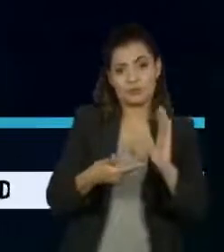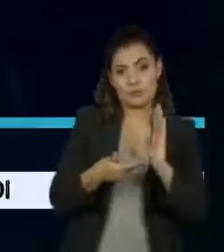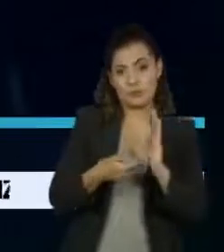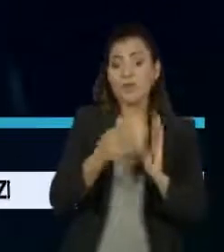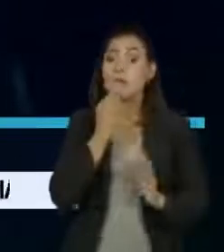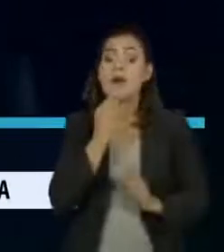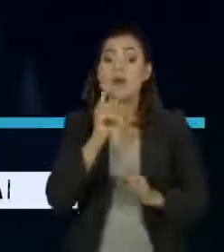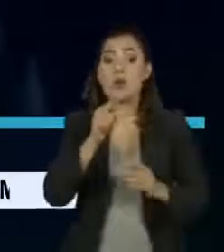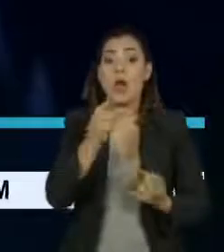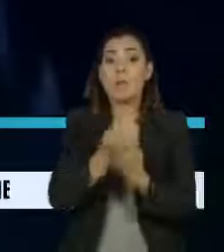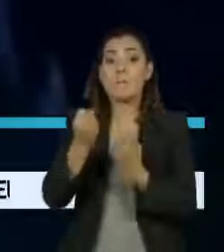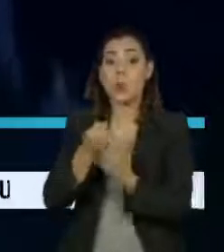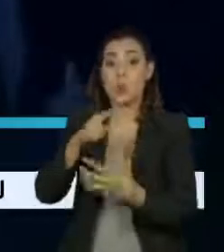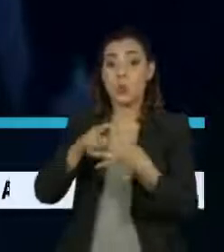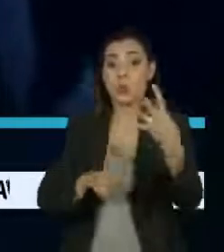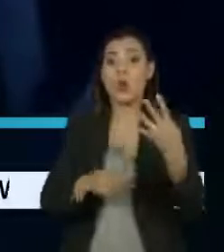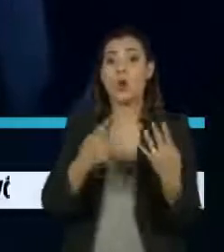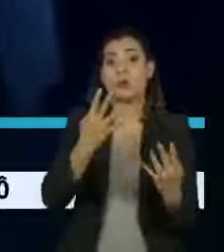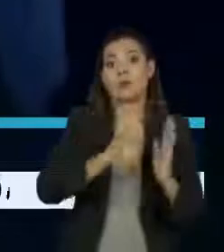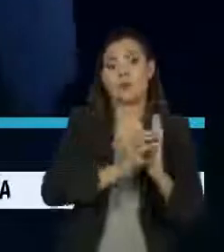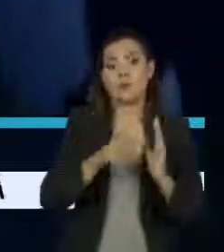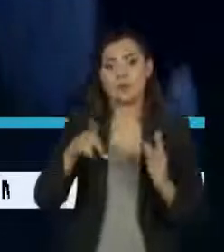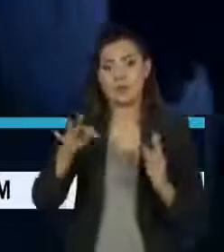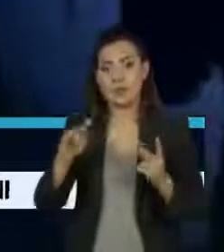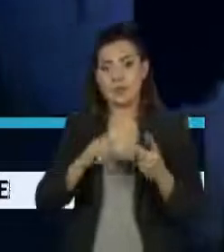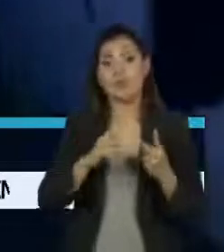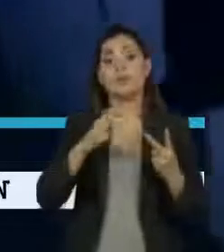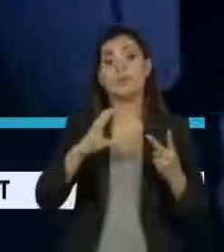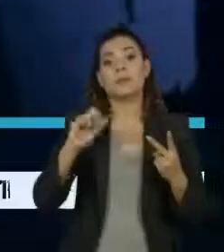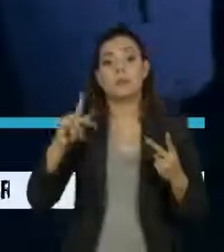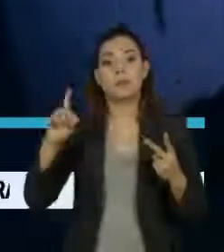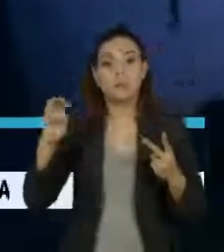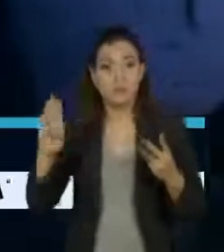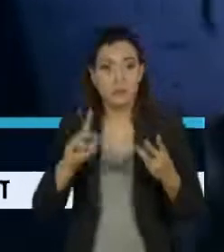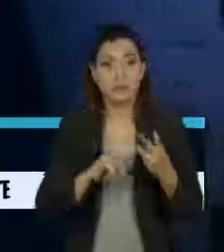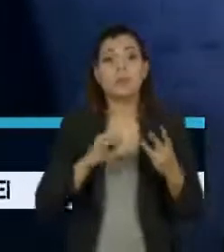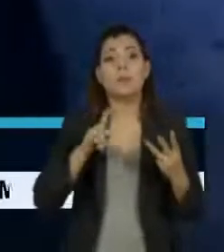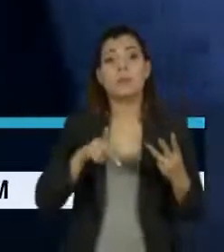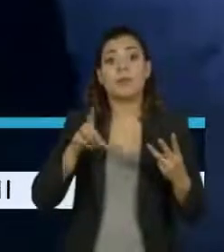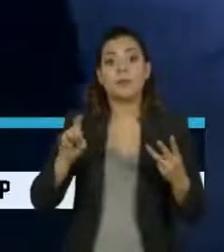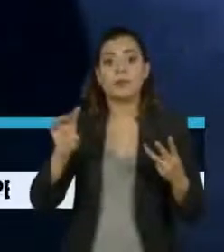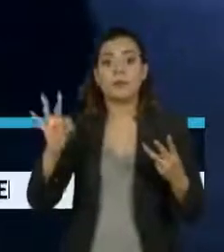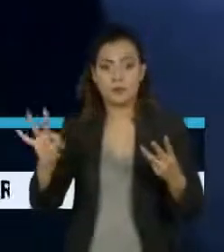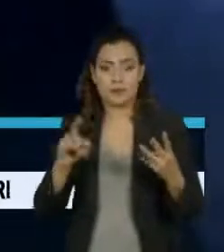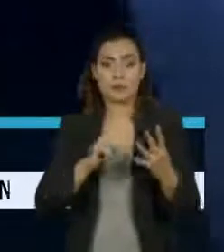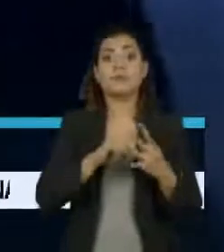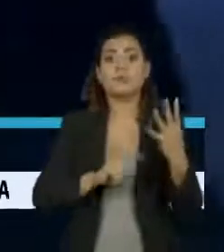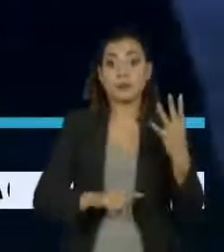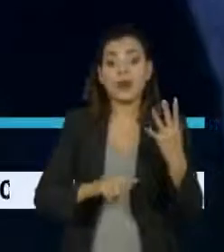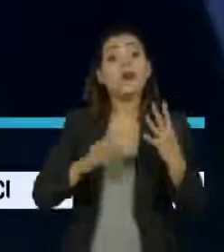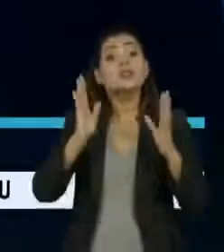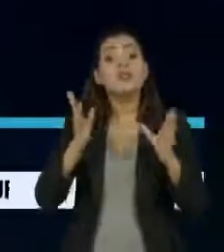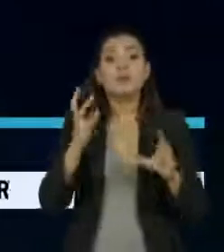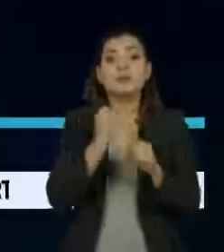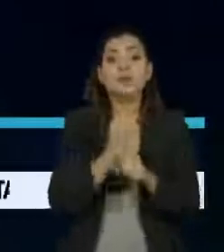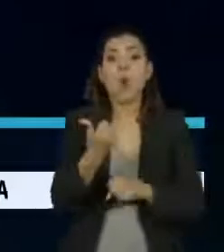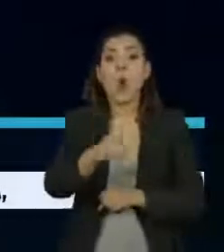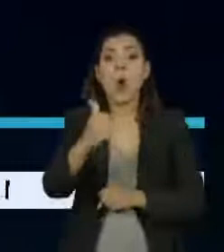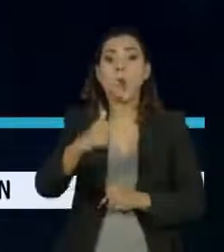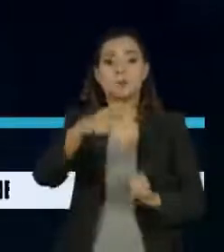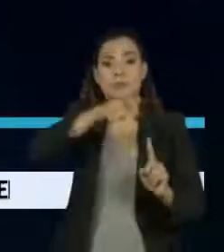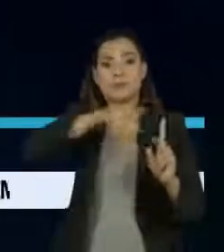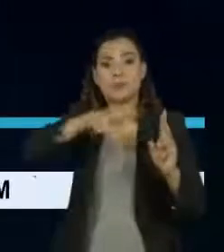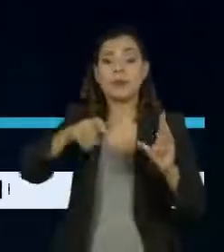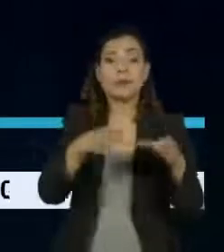recebeu o apoio de mais quatro partidos PT PC do B PSB e PDT com isso Maia tem o apoio de